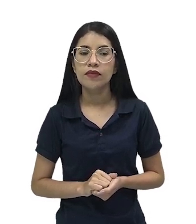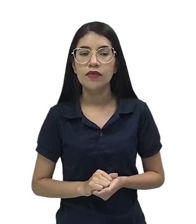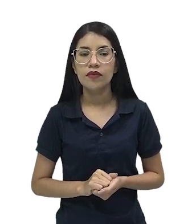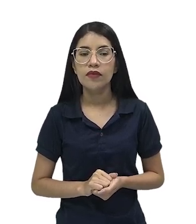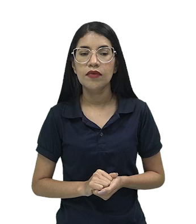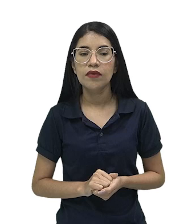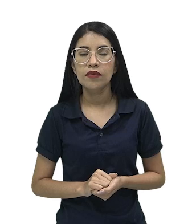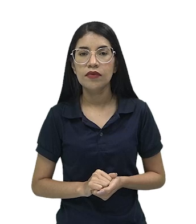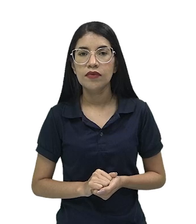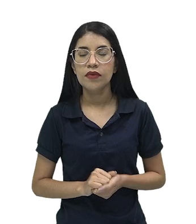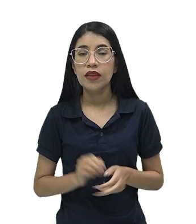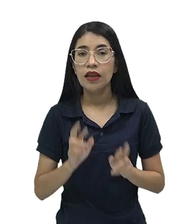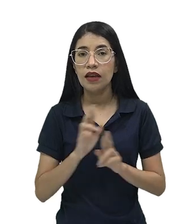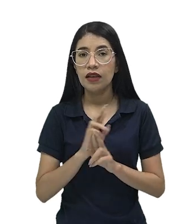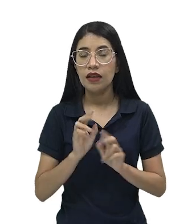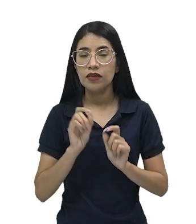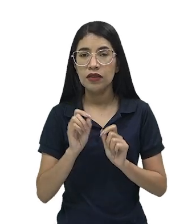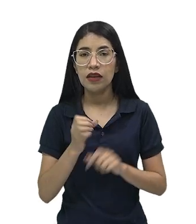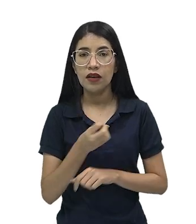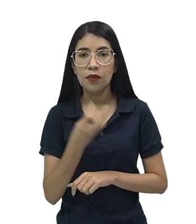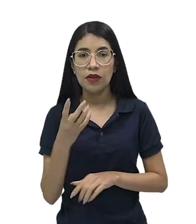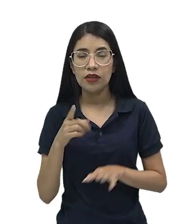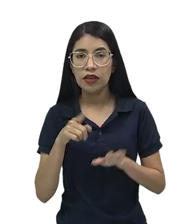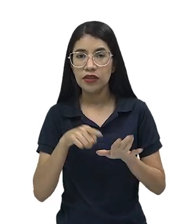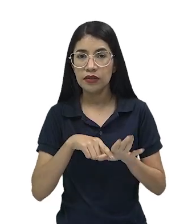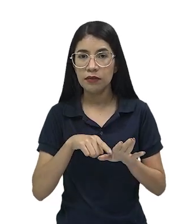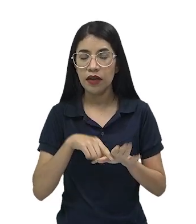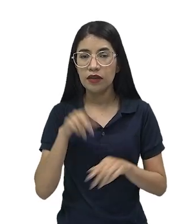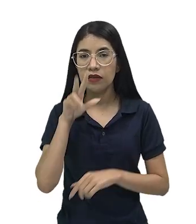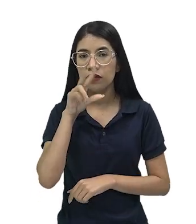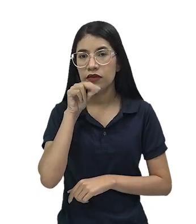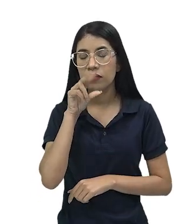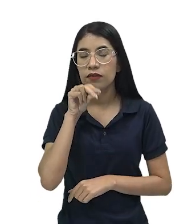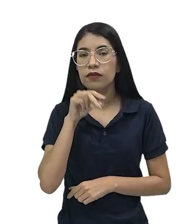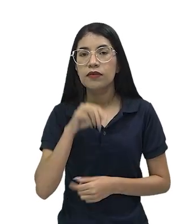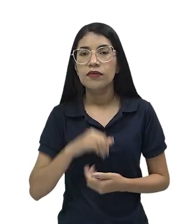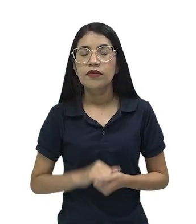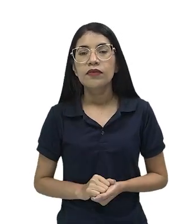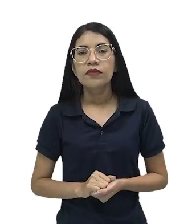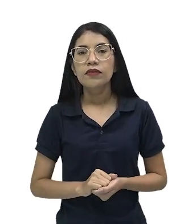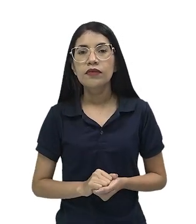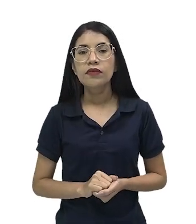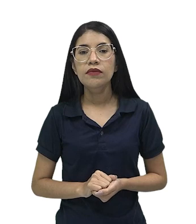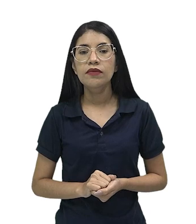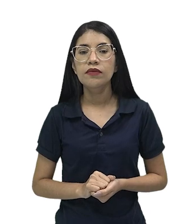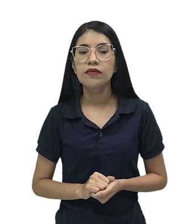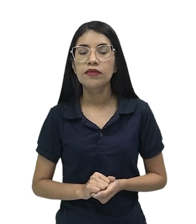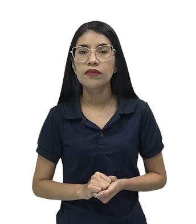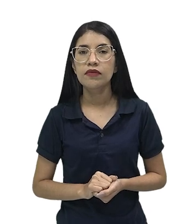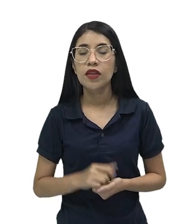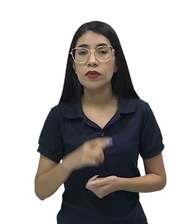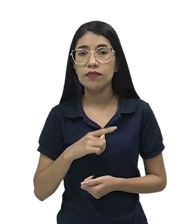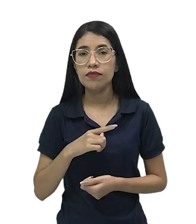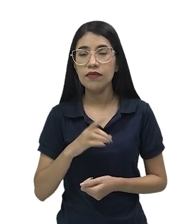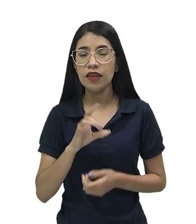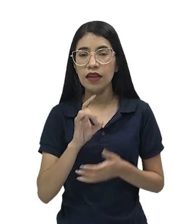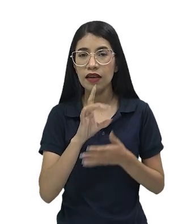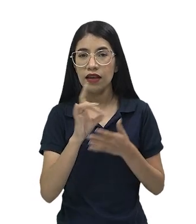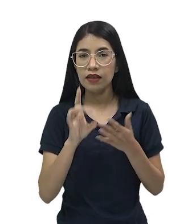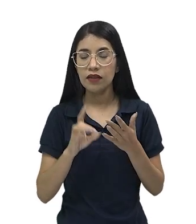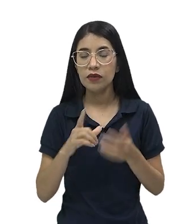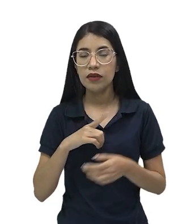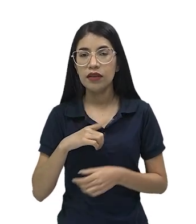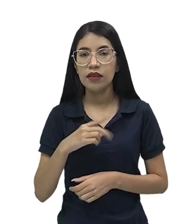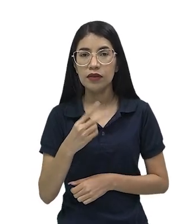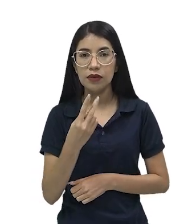Mais relacionado a quê? Aos pés, né? Pato tem 2 pés. Qual foi a